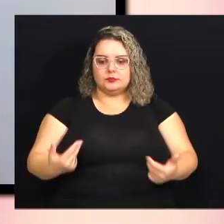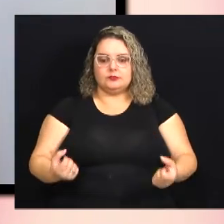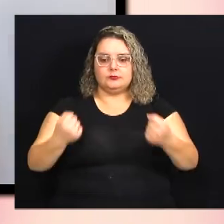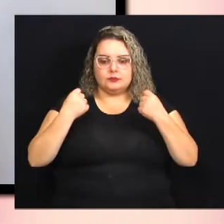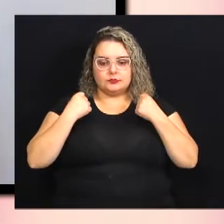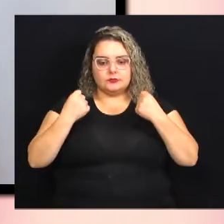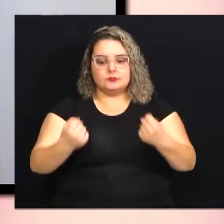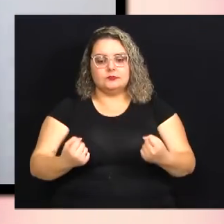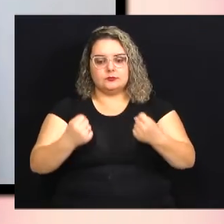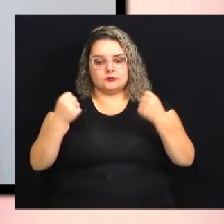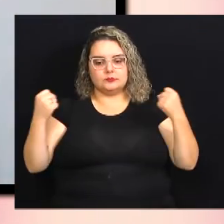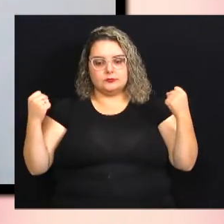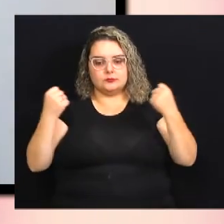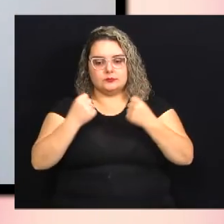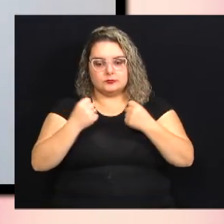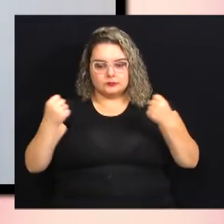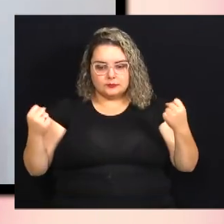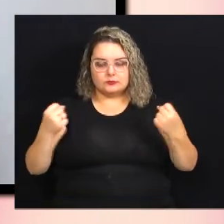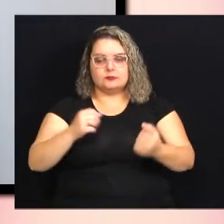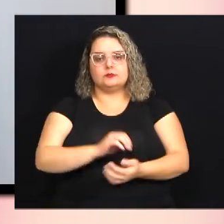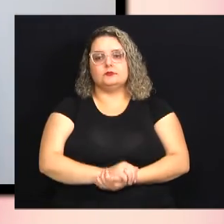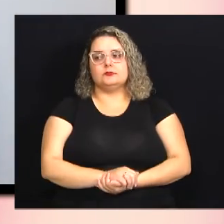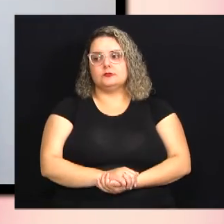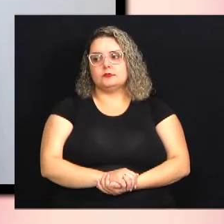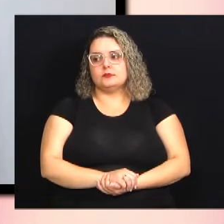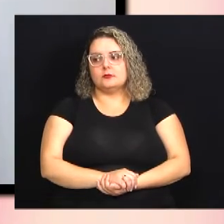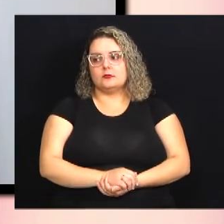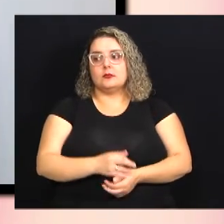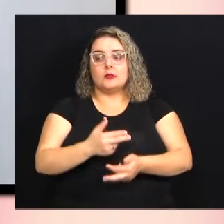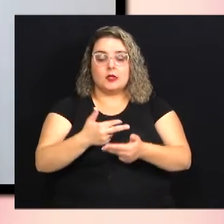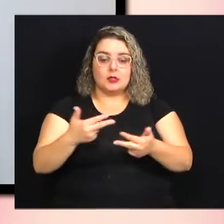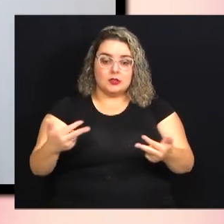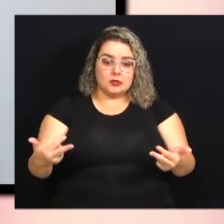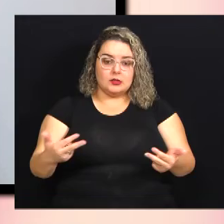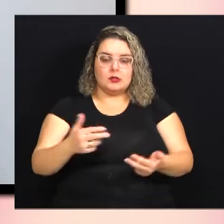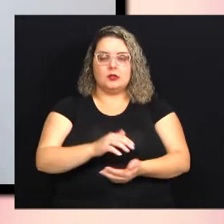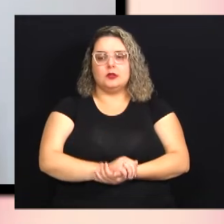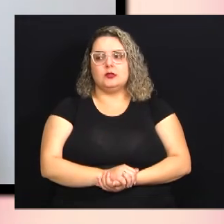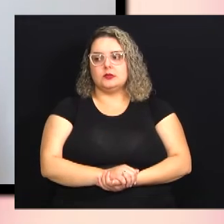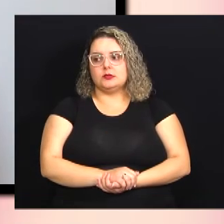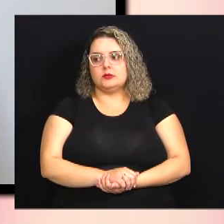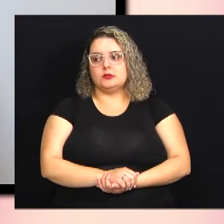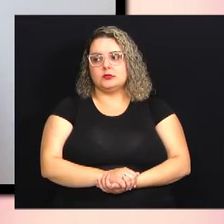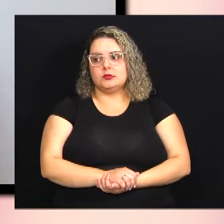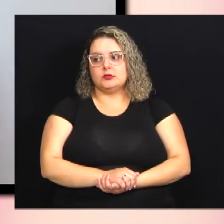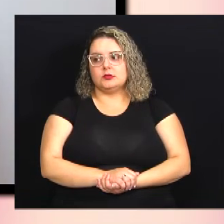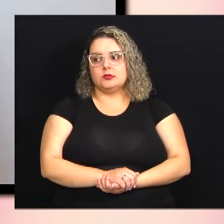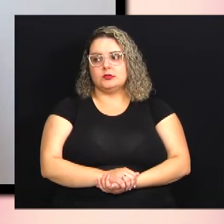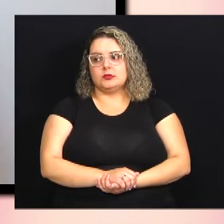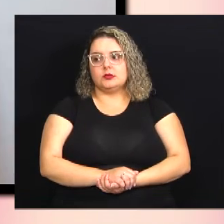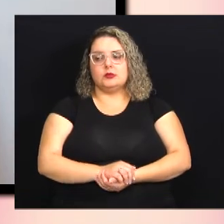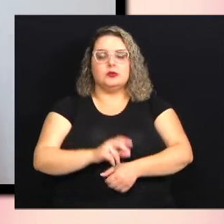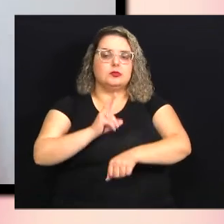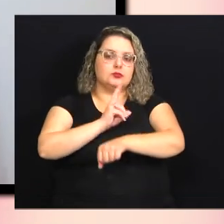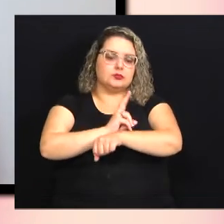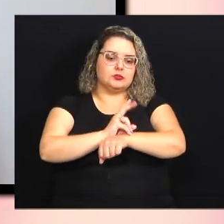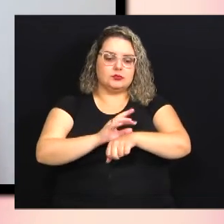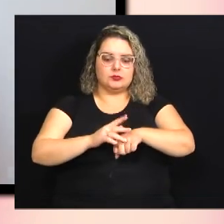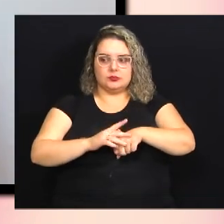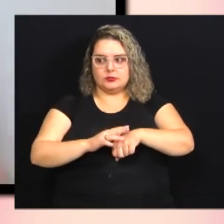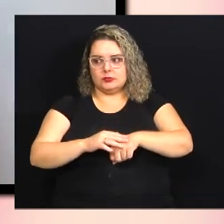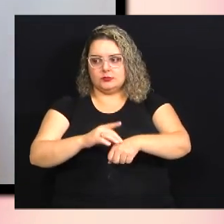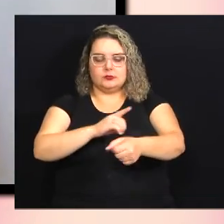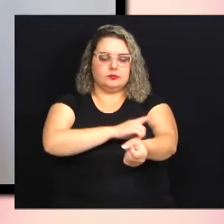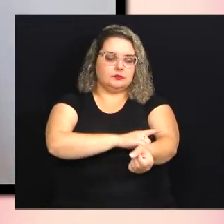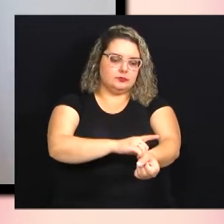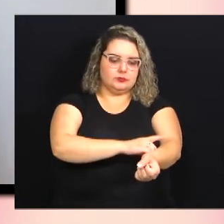ter atividade física, né? São coisas que... Cuidar das suas patologias, caso você